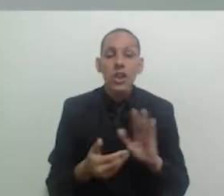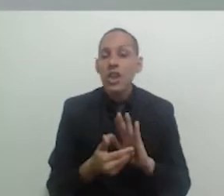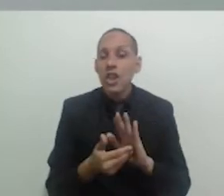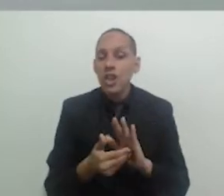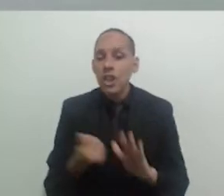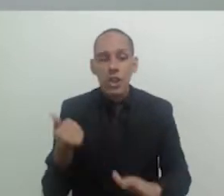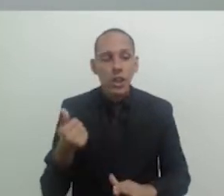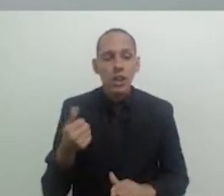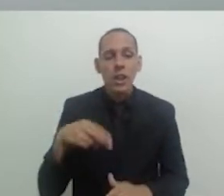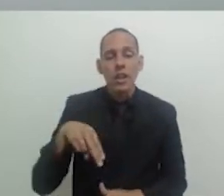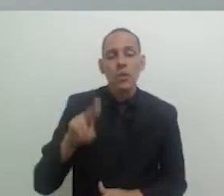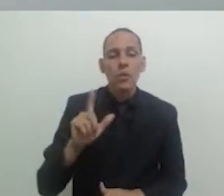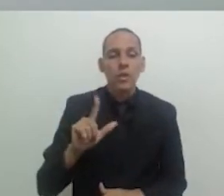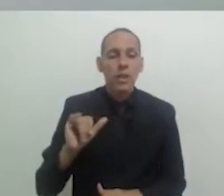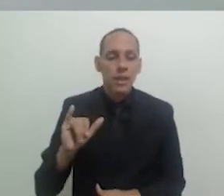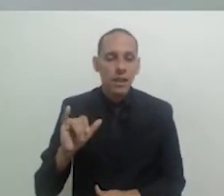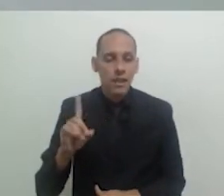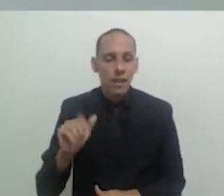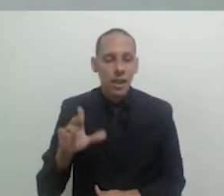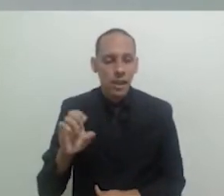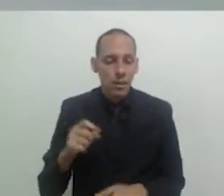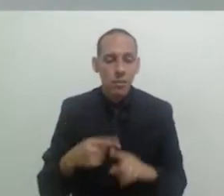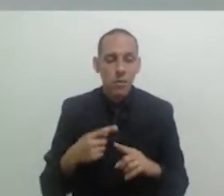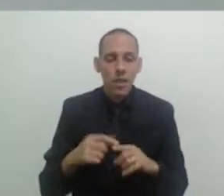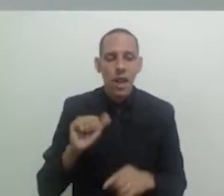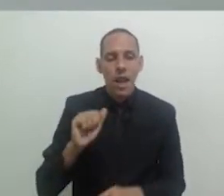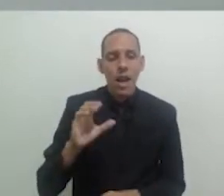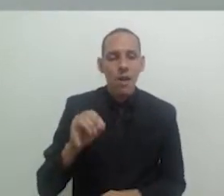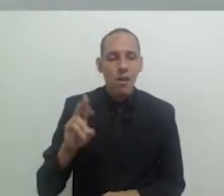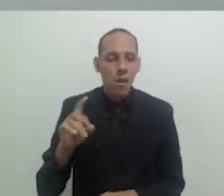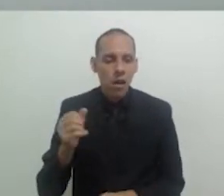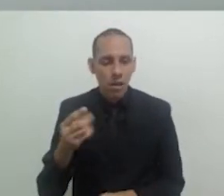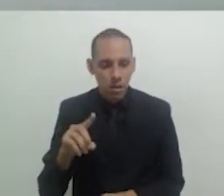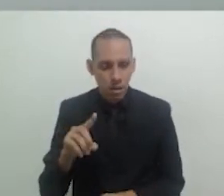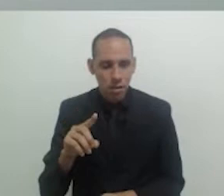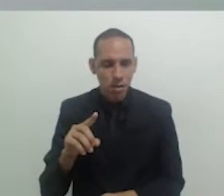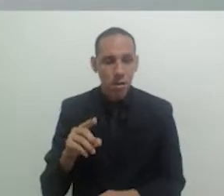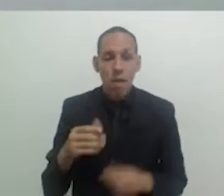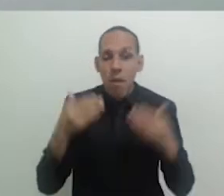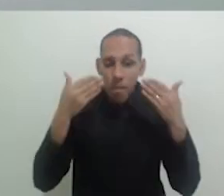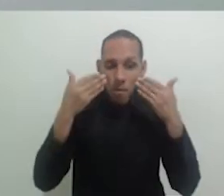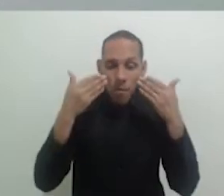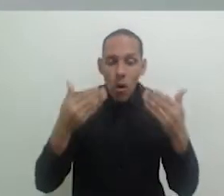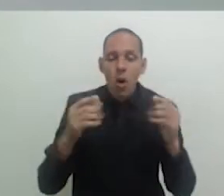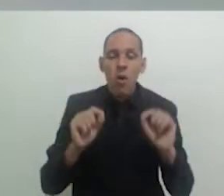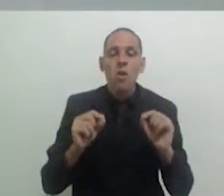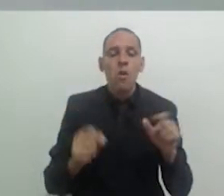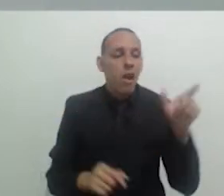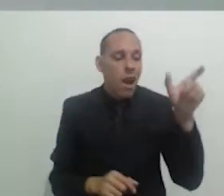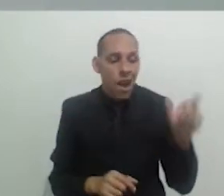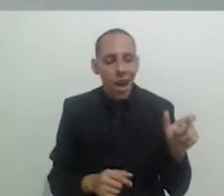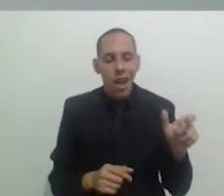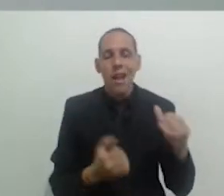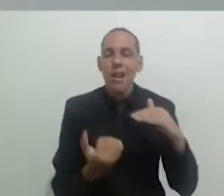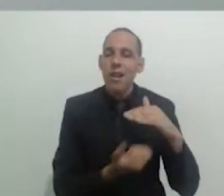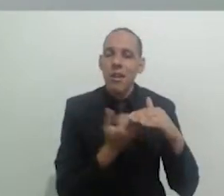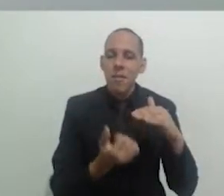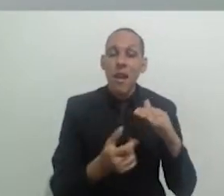vez que o próprio teor do acórdão revela que a impetrante foi ouvida antes da prolação da